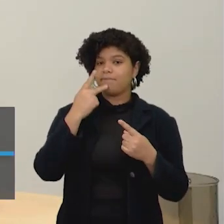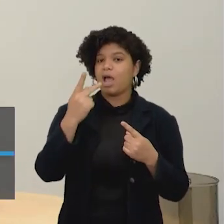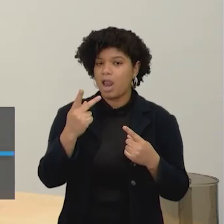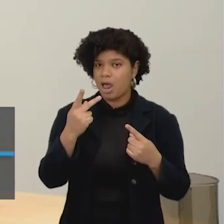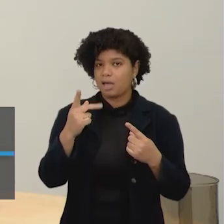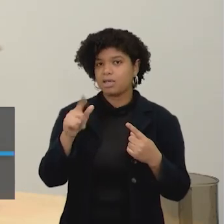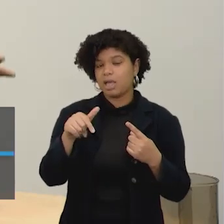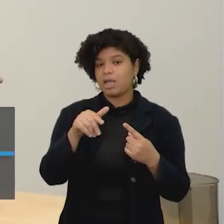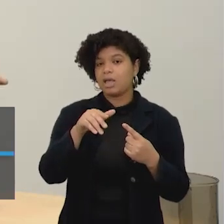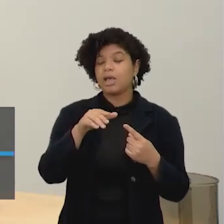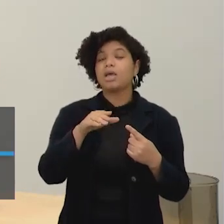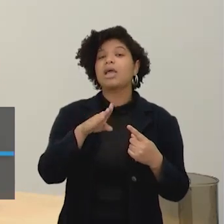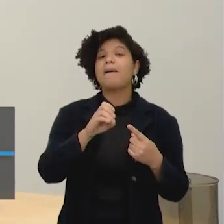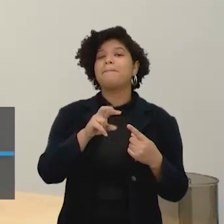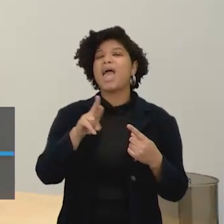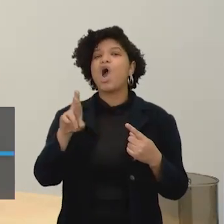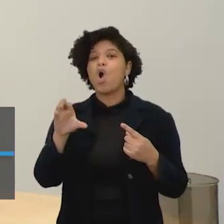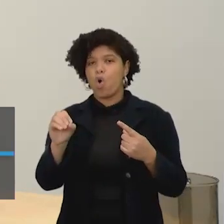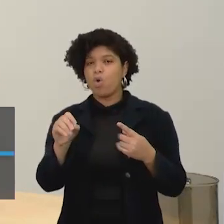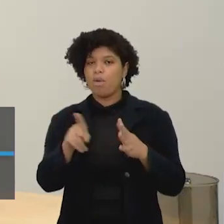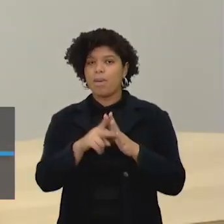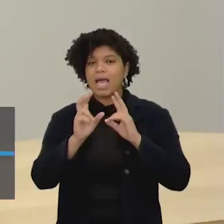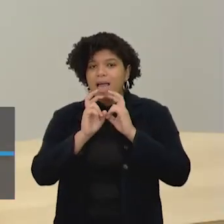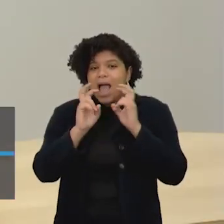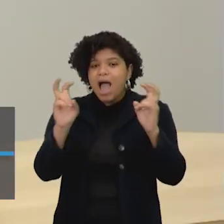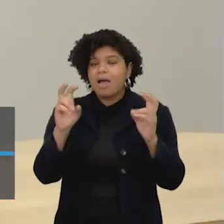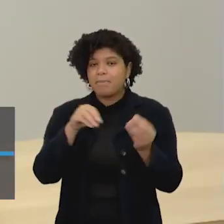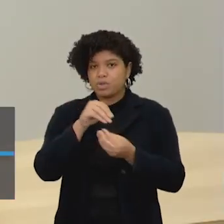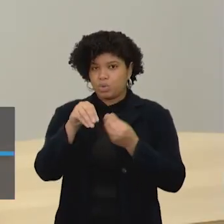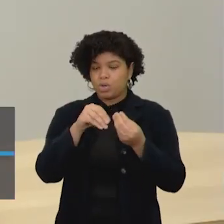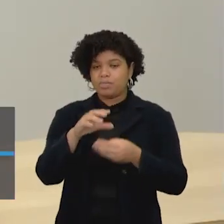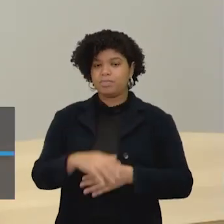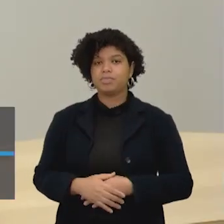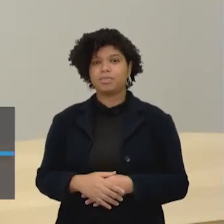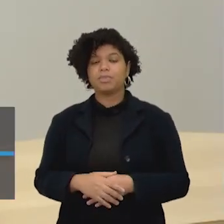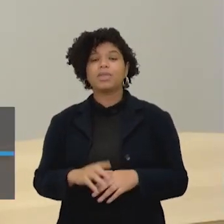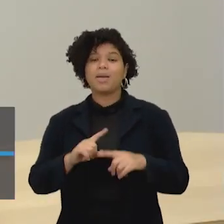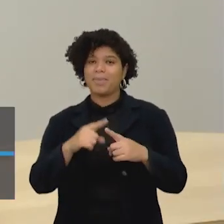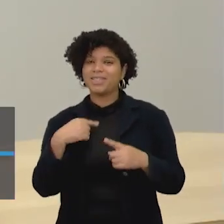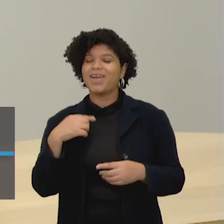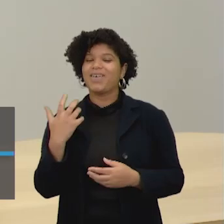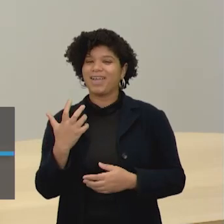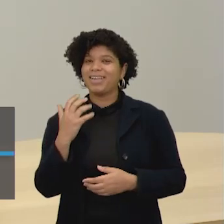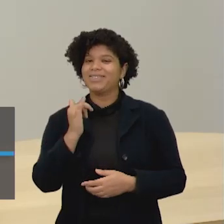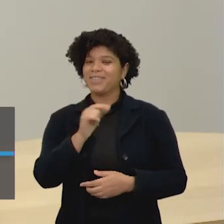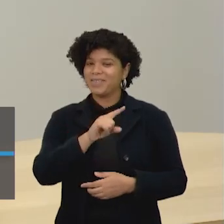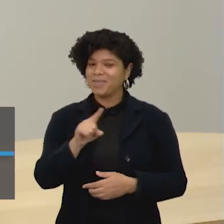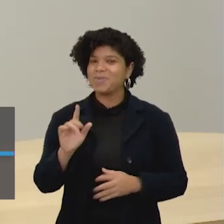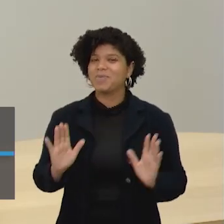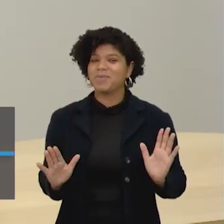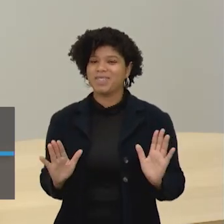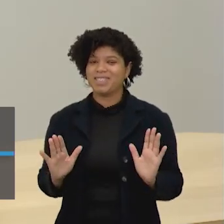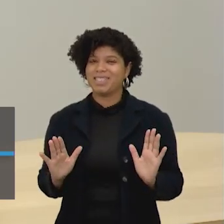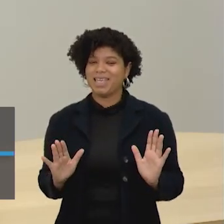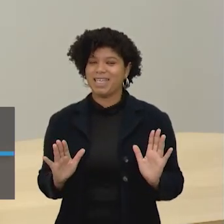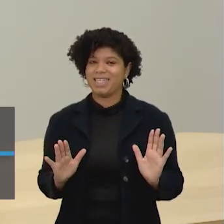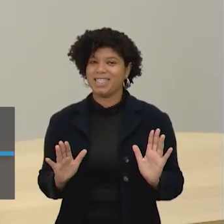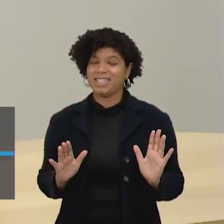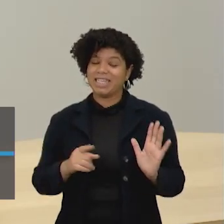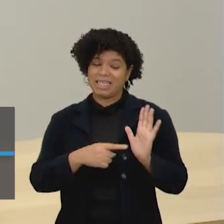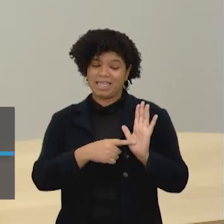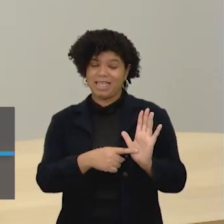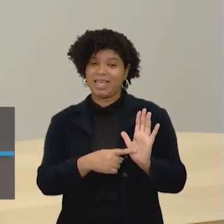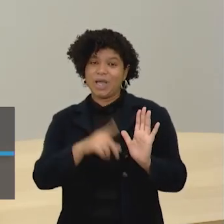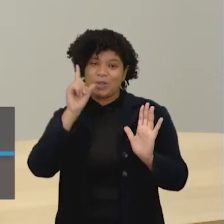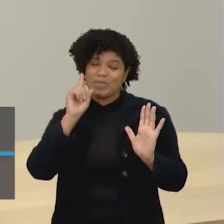e o sentir, paladar, Sim, né? ela misturou os sentidos, né? Agora, eu queria dizer aí, gente, e aí vocês podem mostrar que eu não sou tão bom